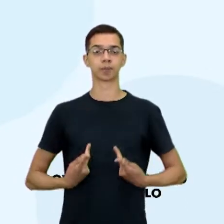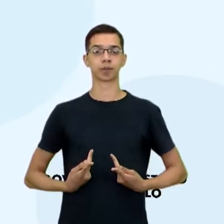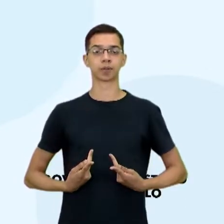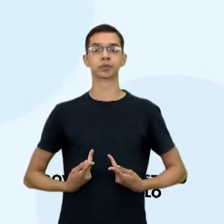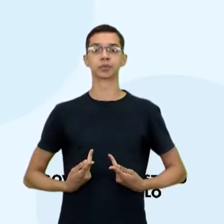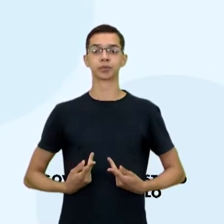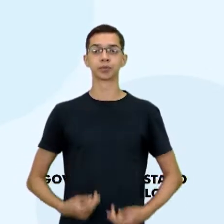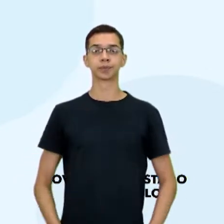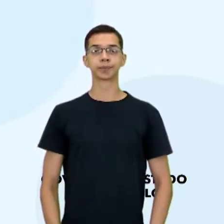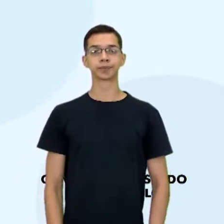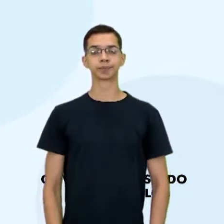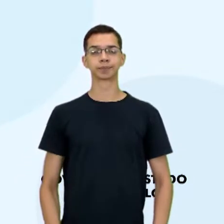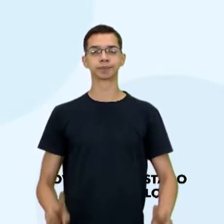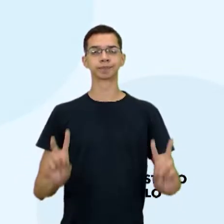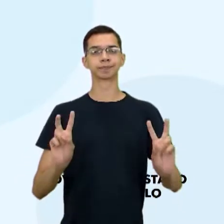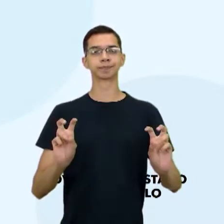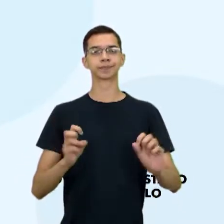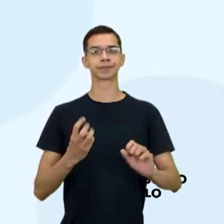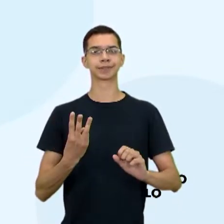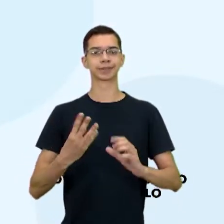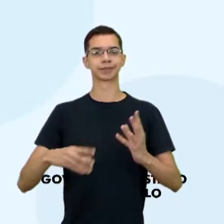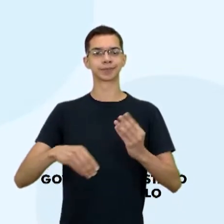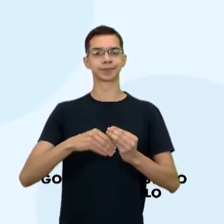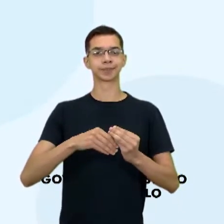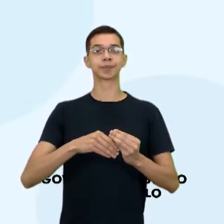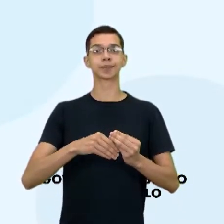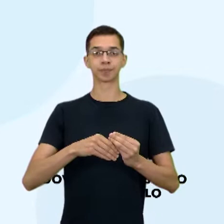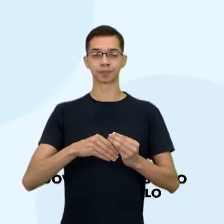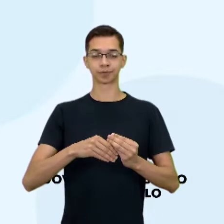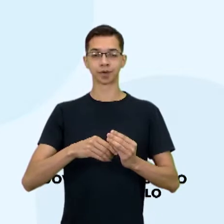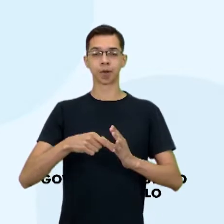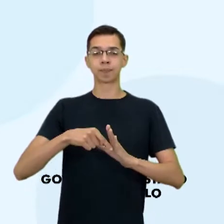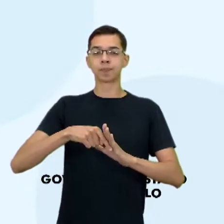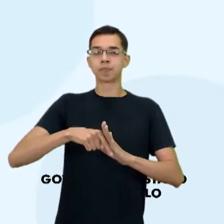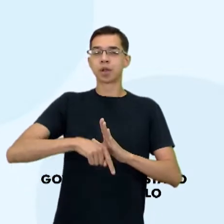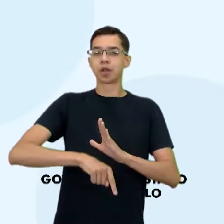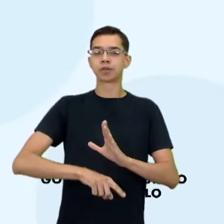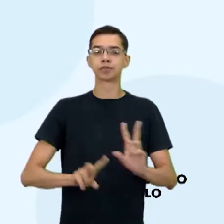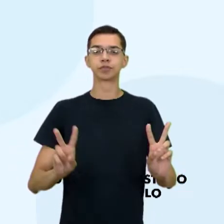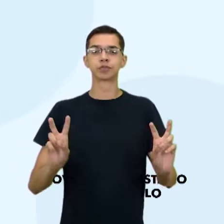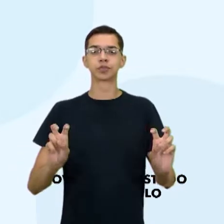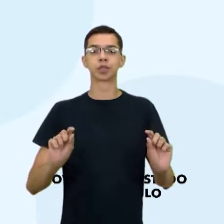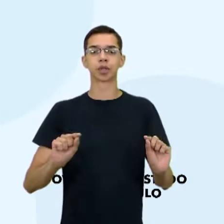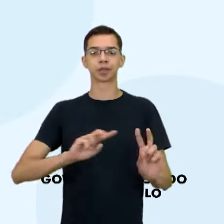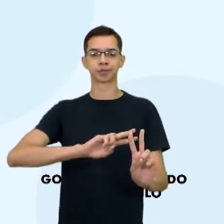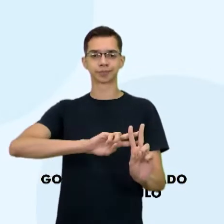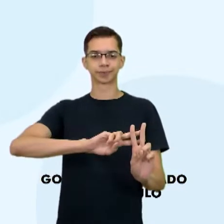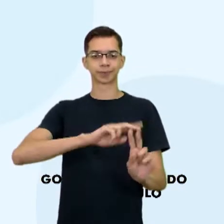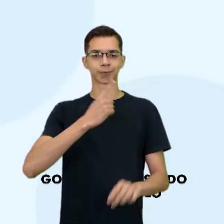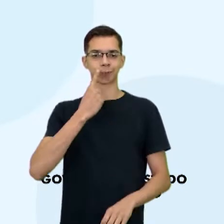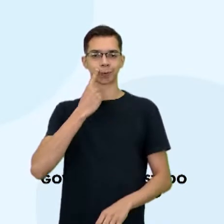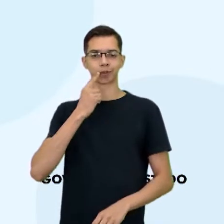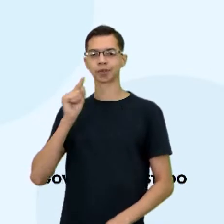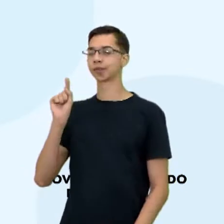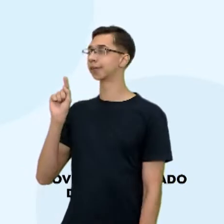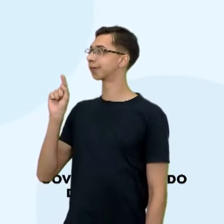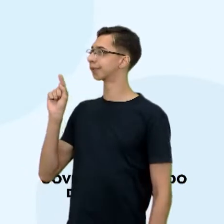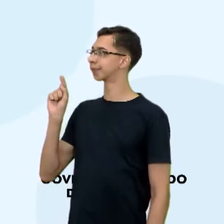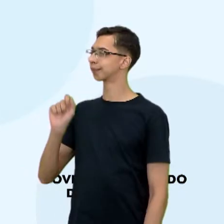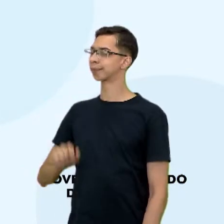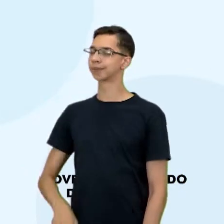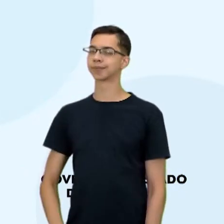3 do aprofundamento aí que está aí na tela, hashtag quem divide multiplica, a unidade curricular